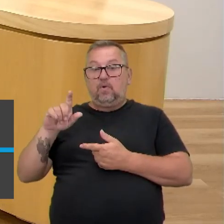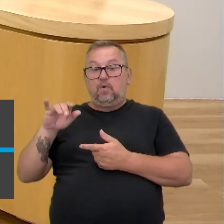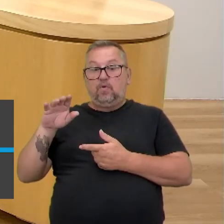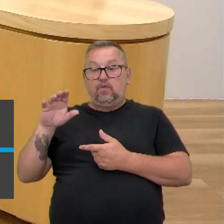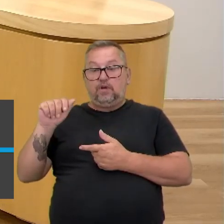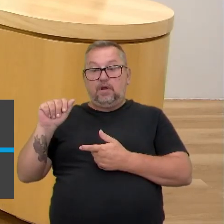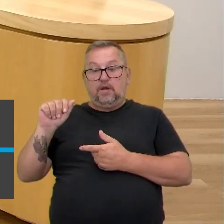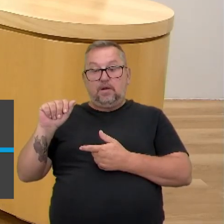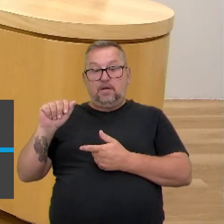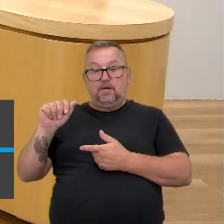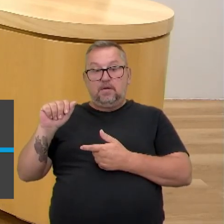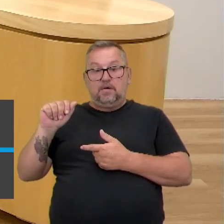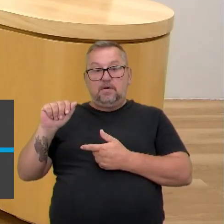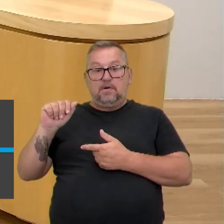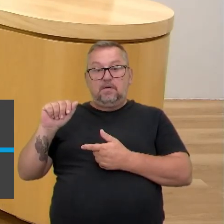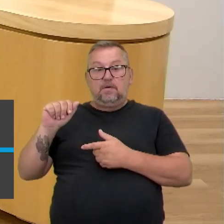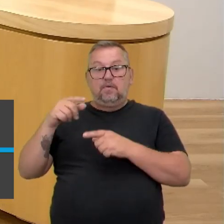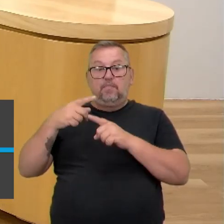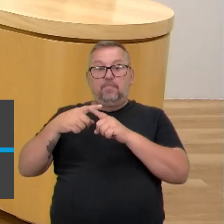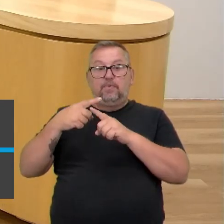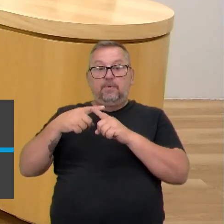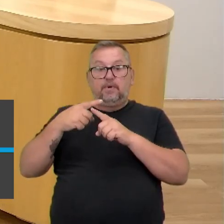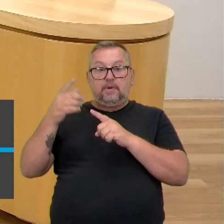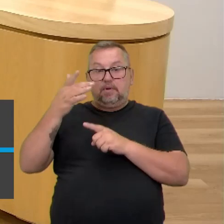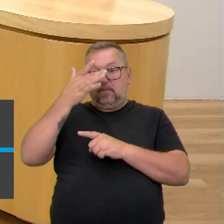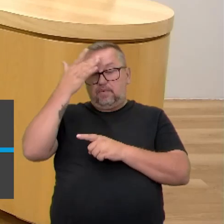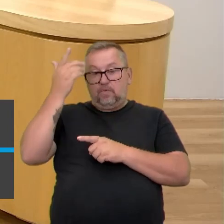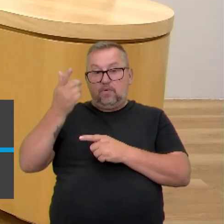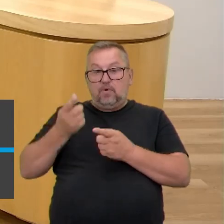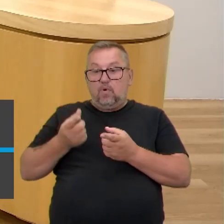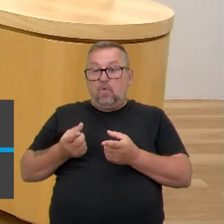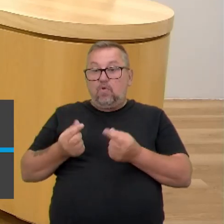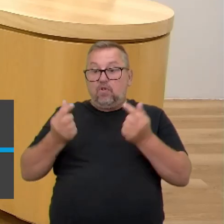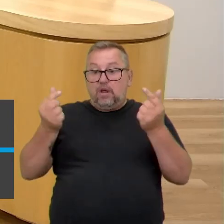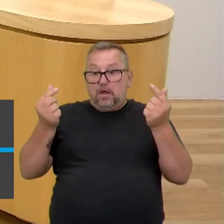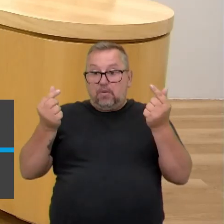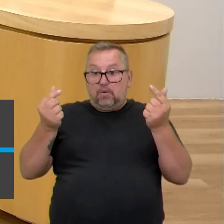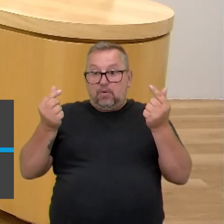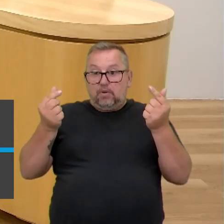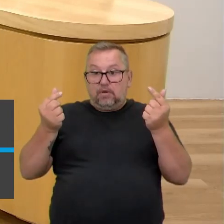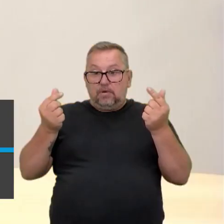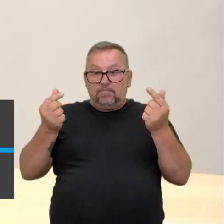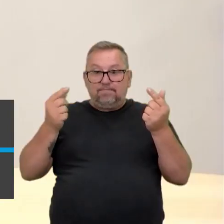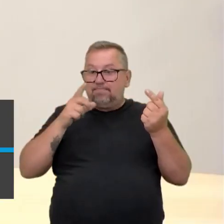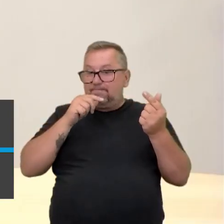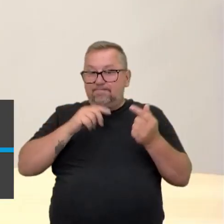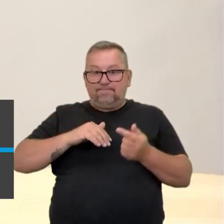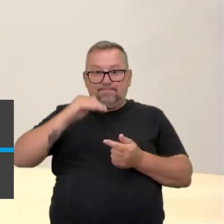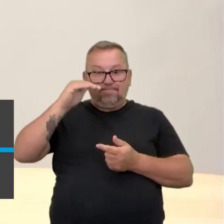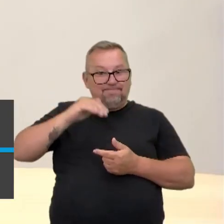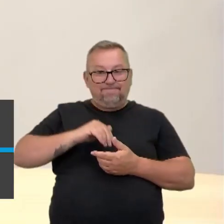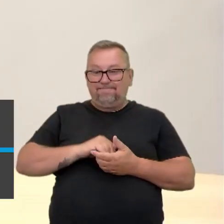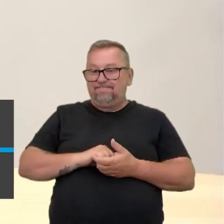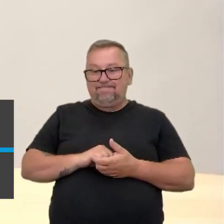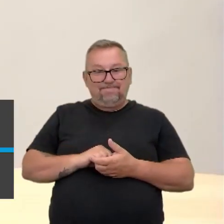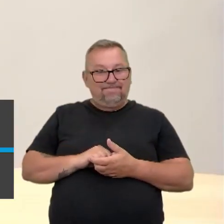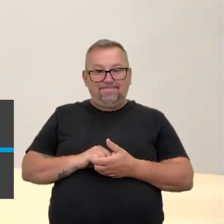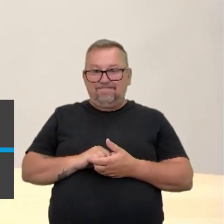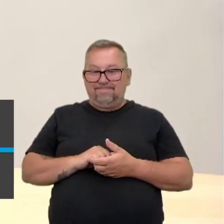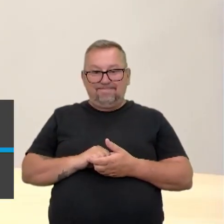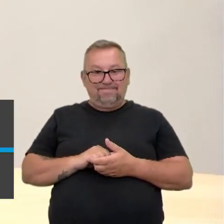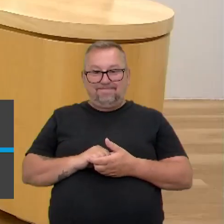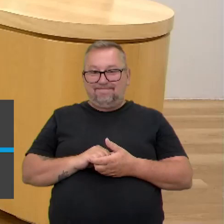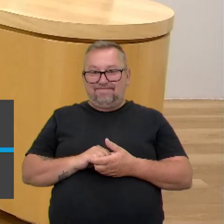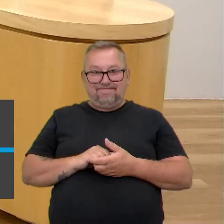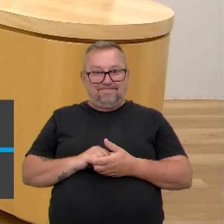muito simples, Fabi. Por que bairro de pessoas com muito dinheiro não alagam? Não, é engraçado, porque bairro... não